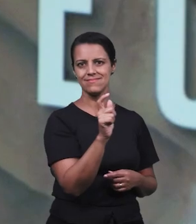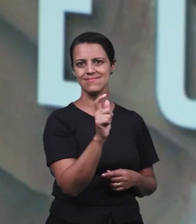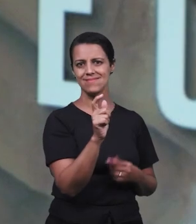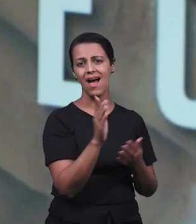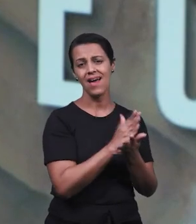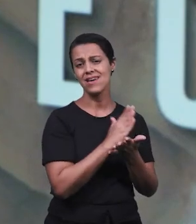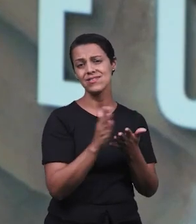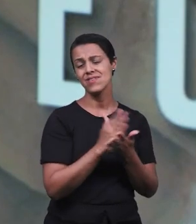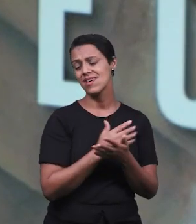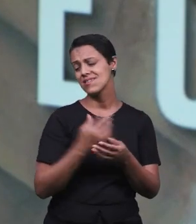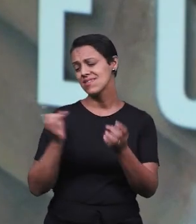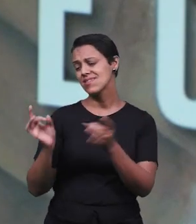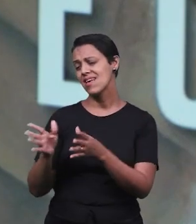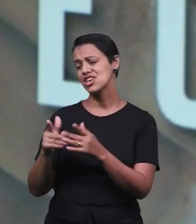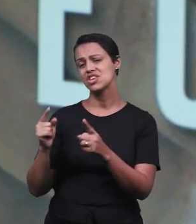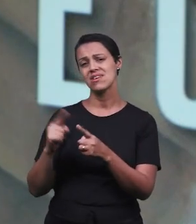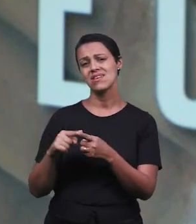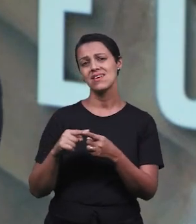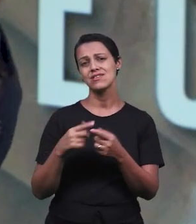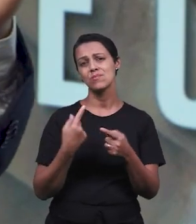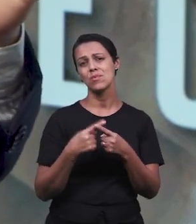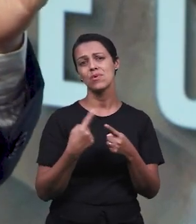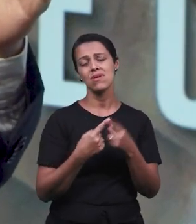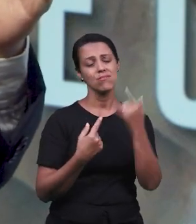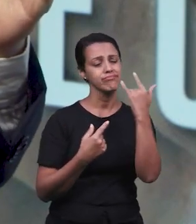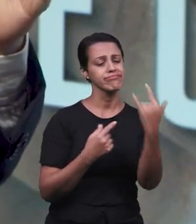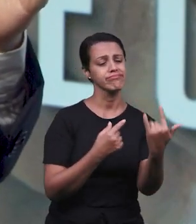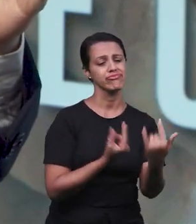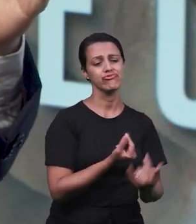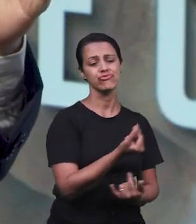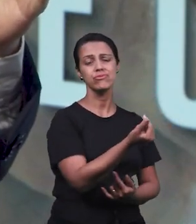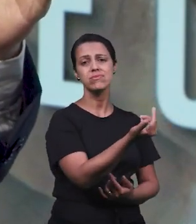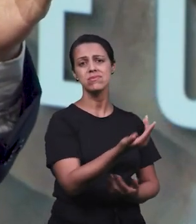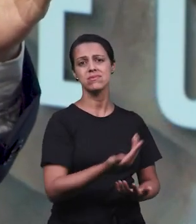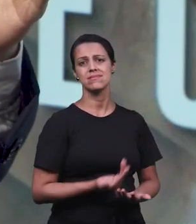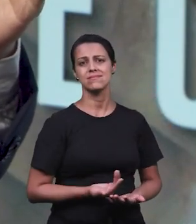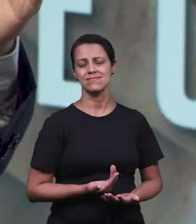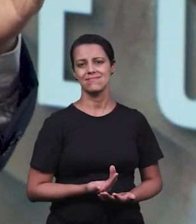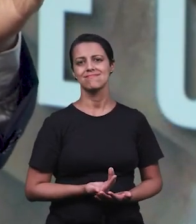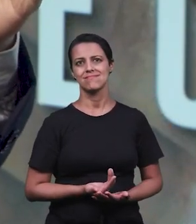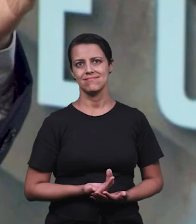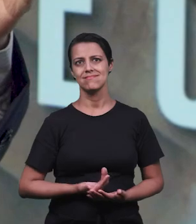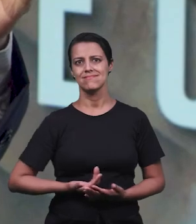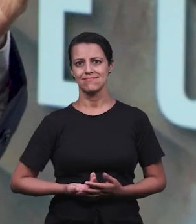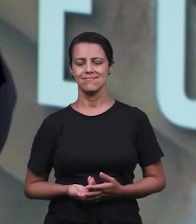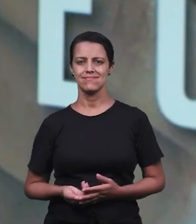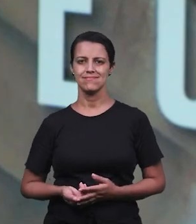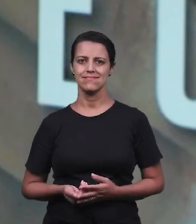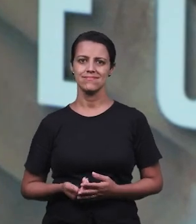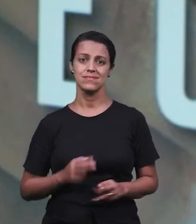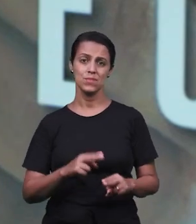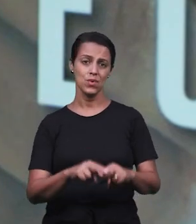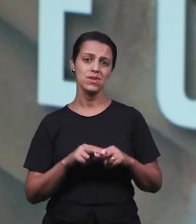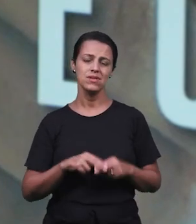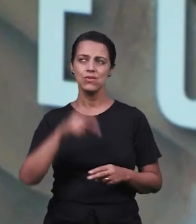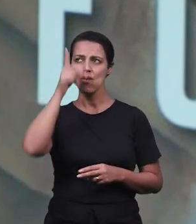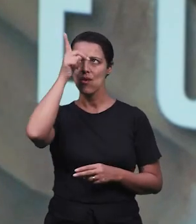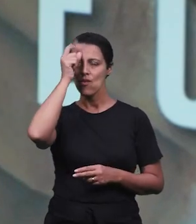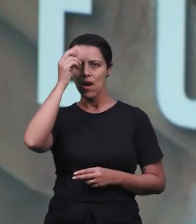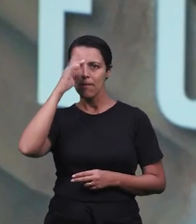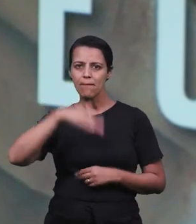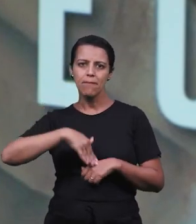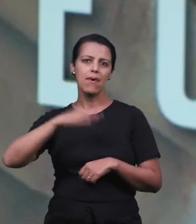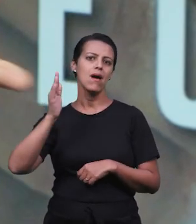igreja. Então isso nos livrou. E por outro lado, livrou também aqueles pastores que porventura os valores não